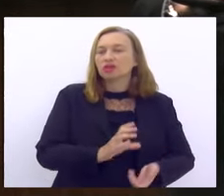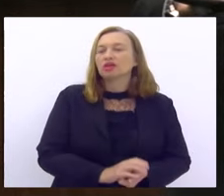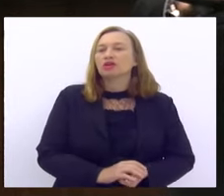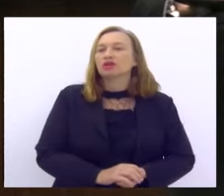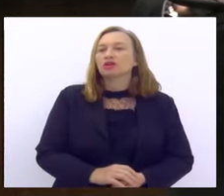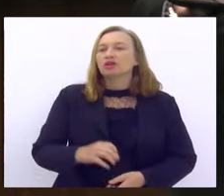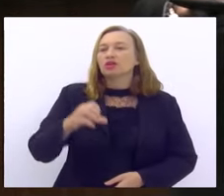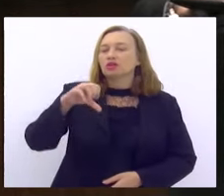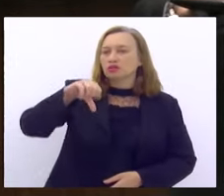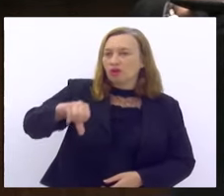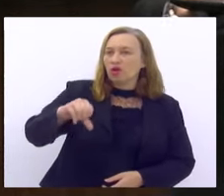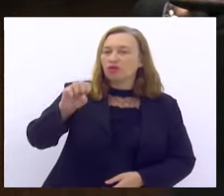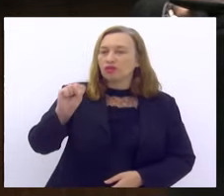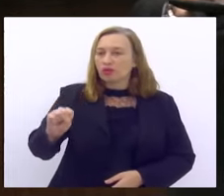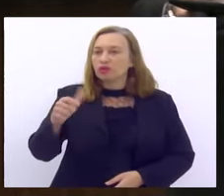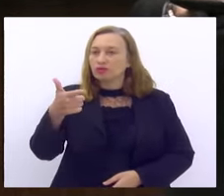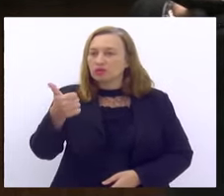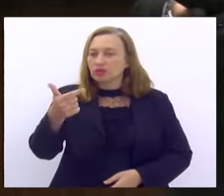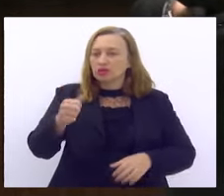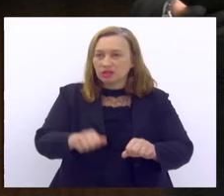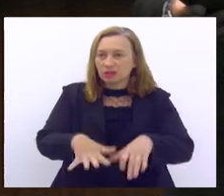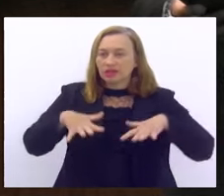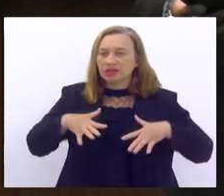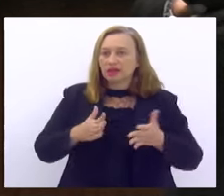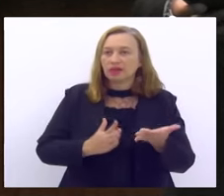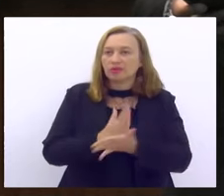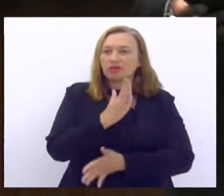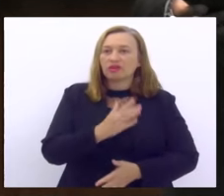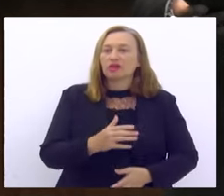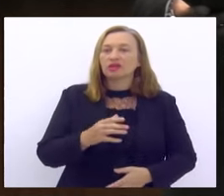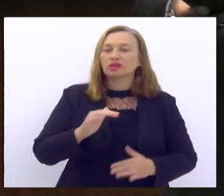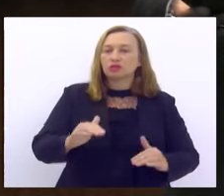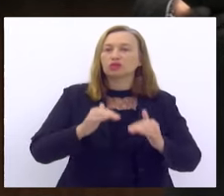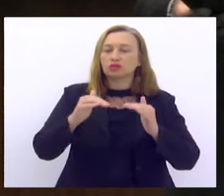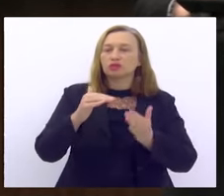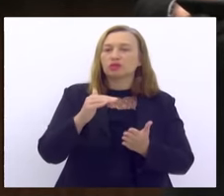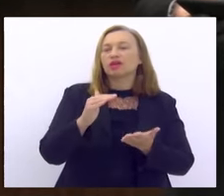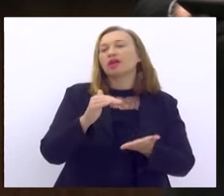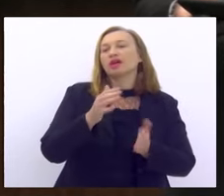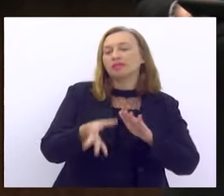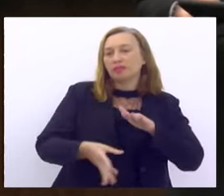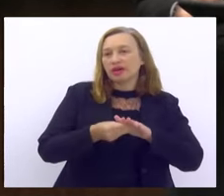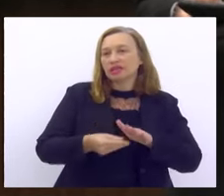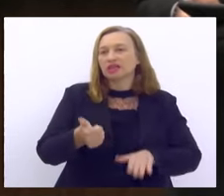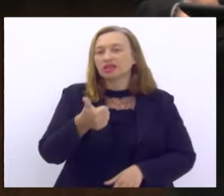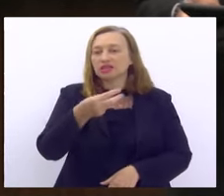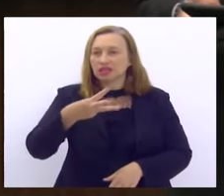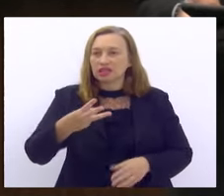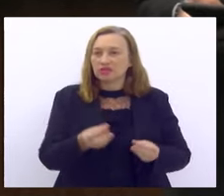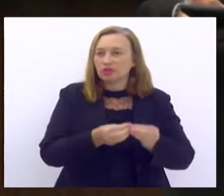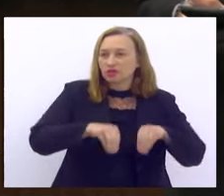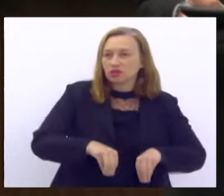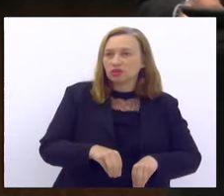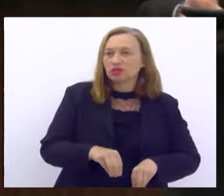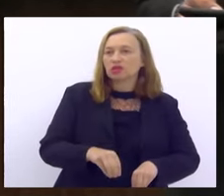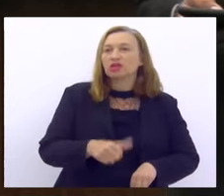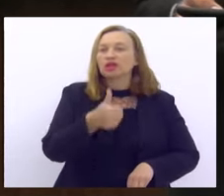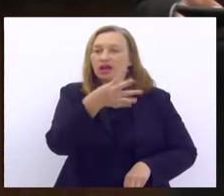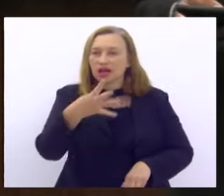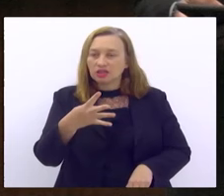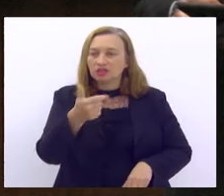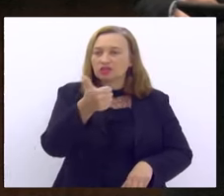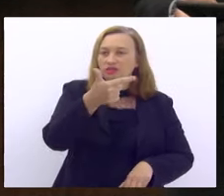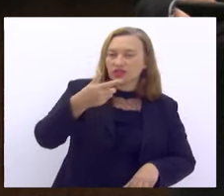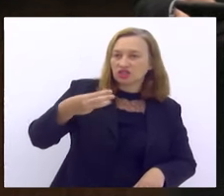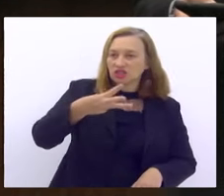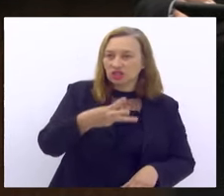9, 11 e 12 de plenário. Favorável com subemenda à emenda número 13, prejudicadas as emendas números 14 a